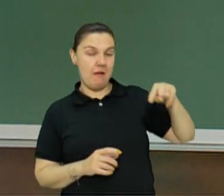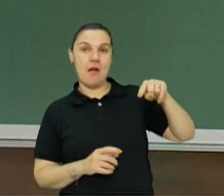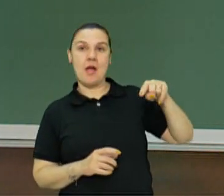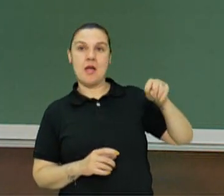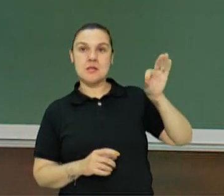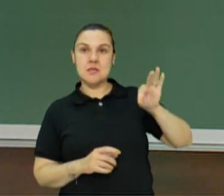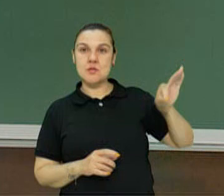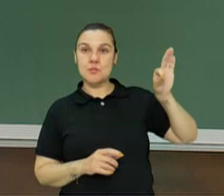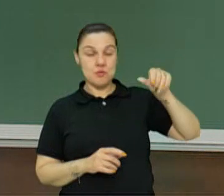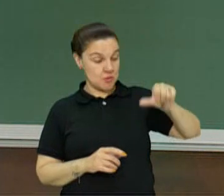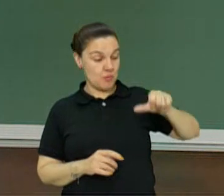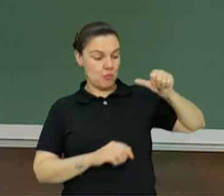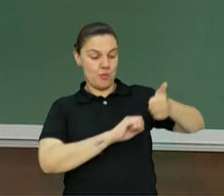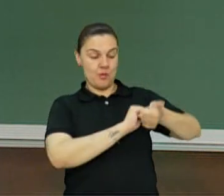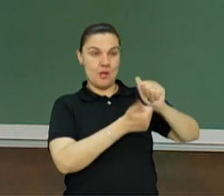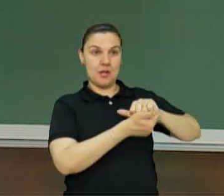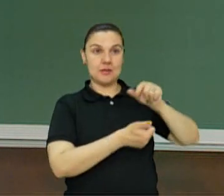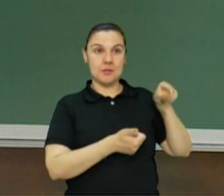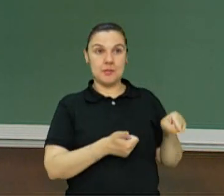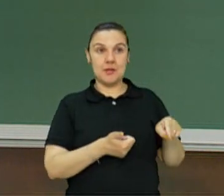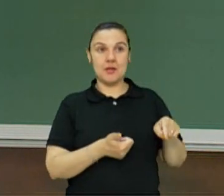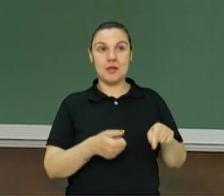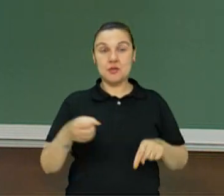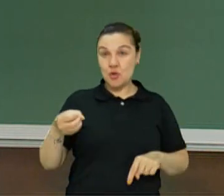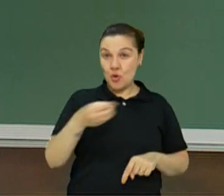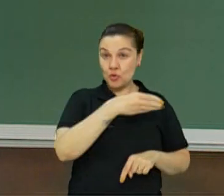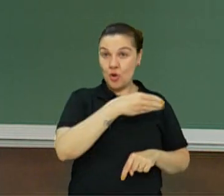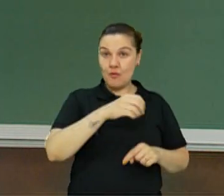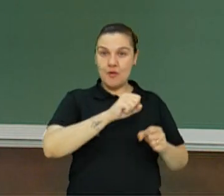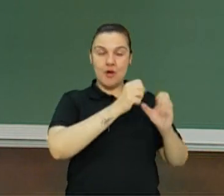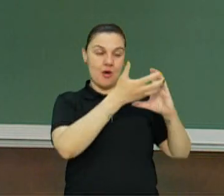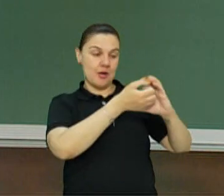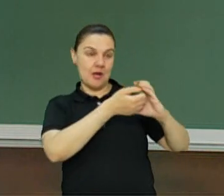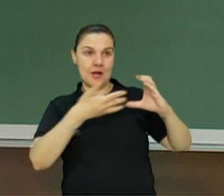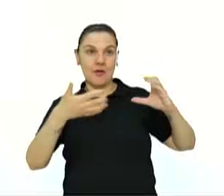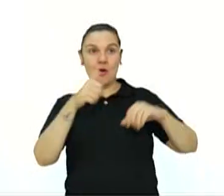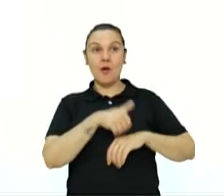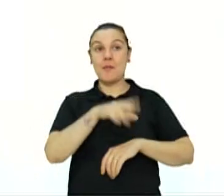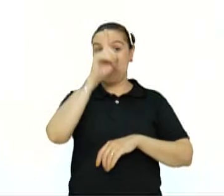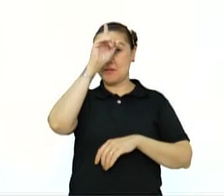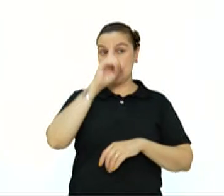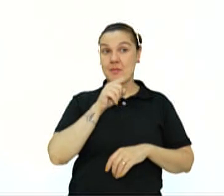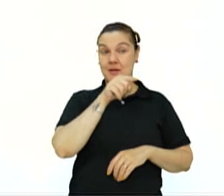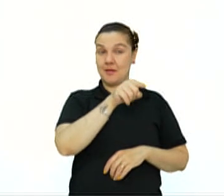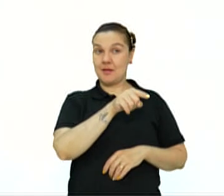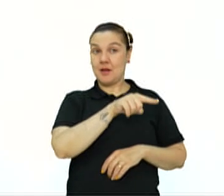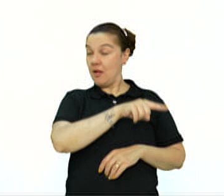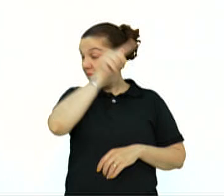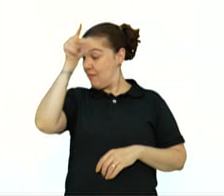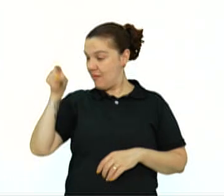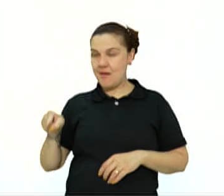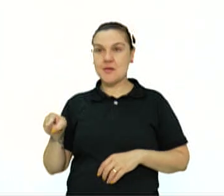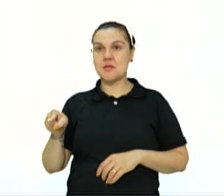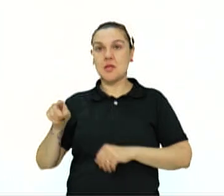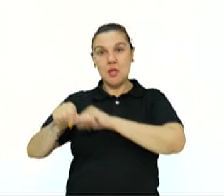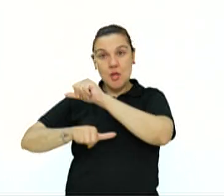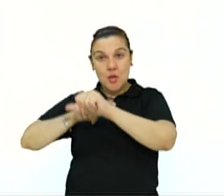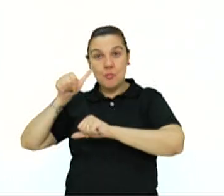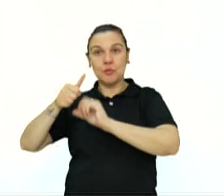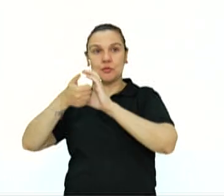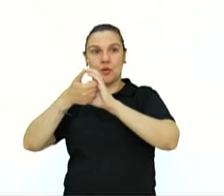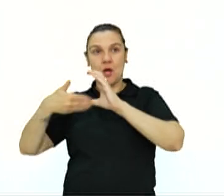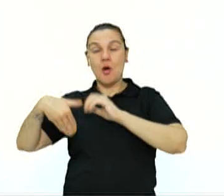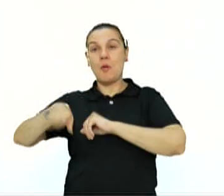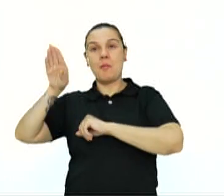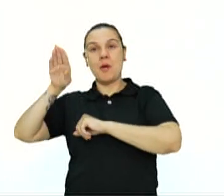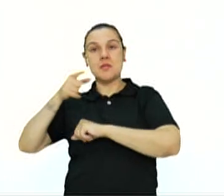ao sofrerem essas adaptações, ganharam novas características. Vejam, elas já estão amarelinhas, ó. Aquelas outras ganharam outras características,